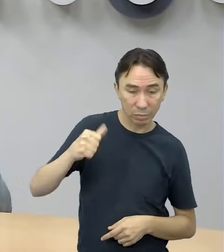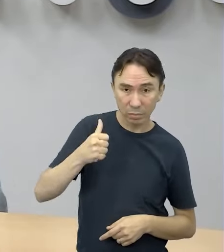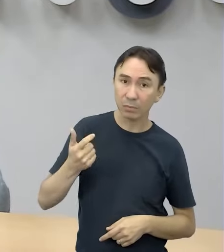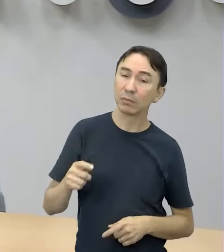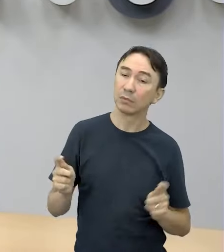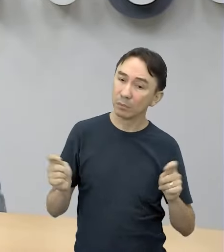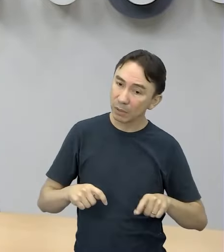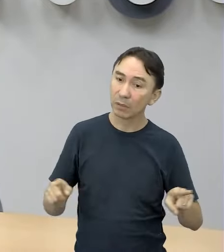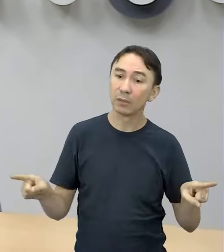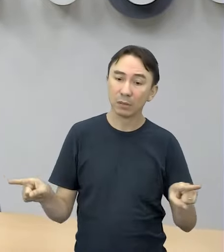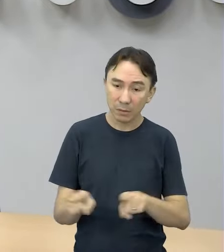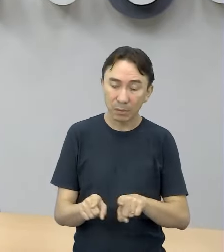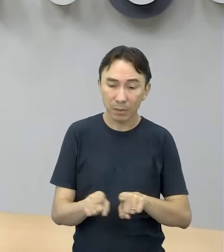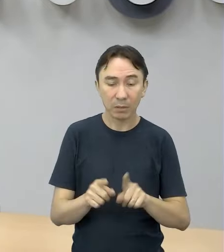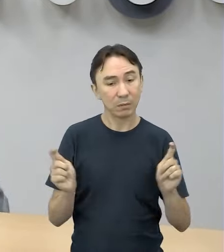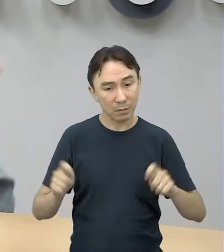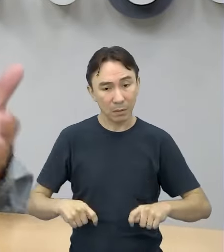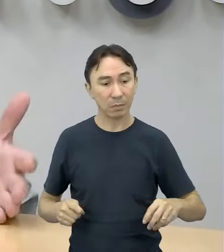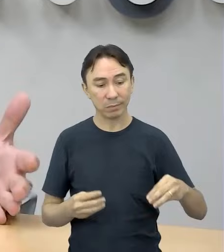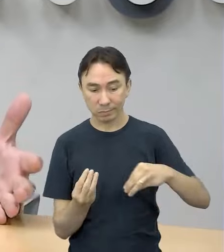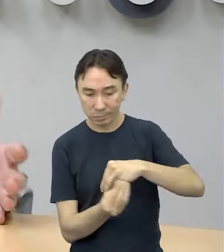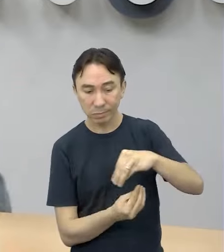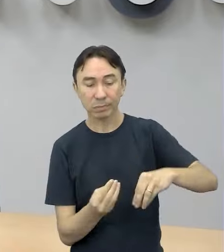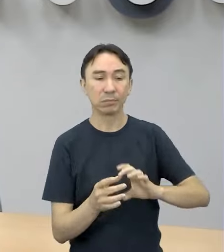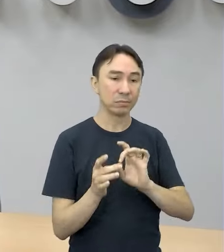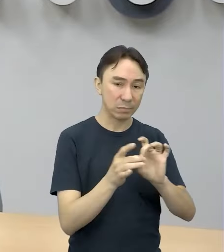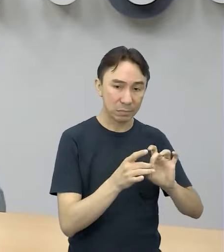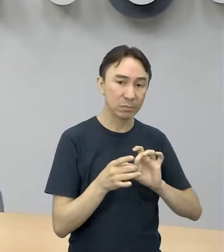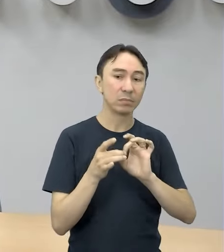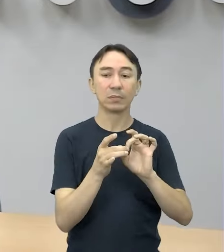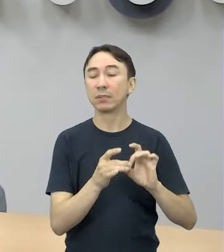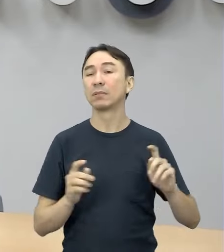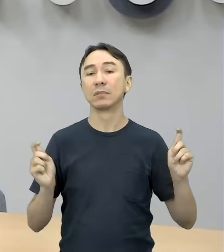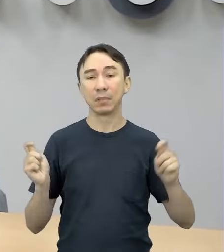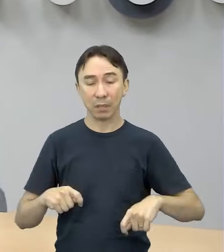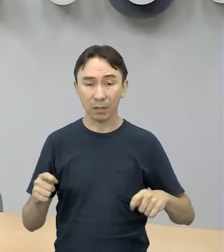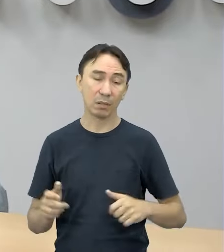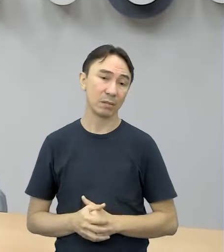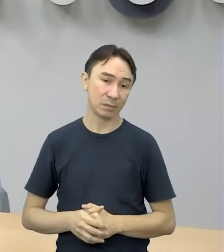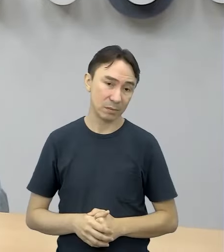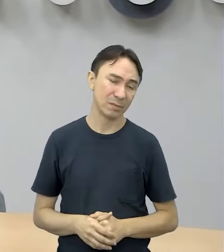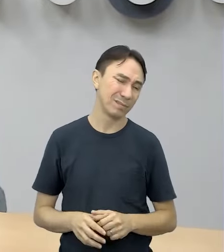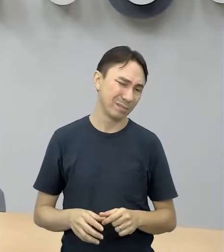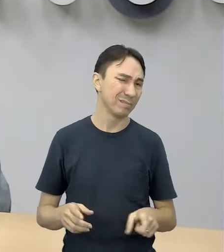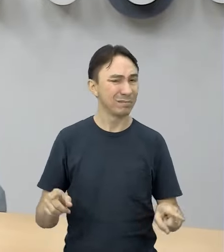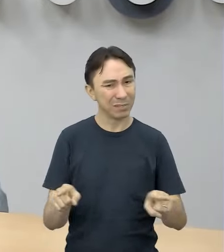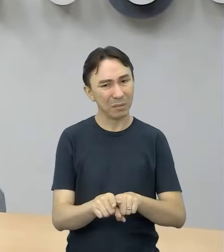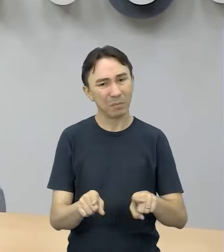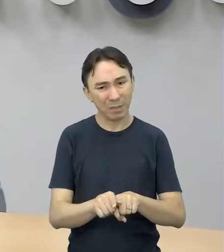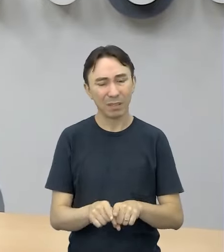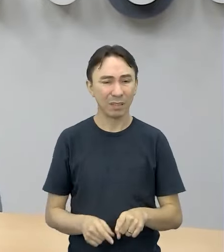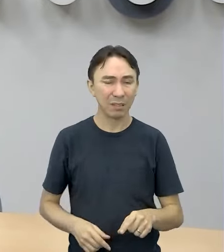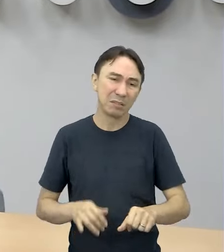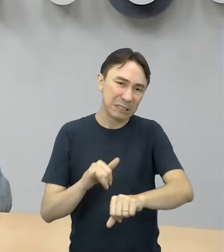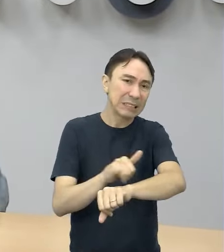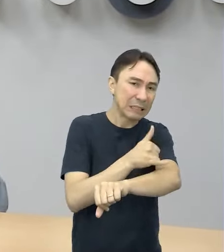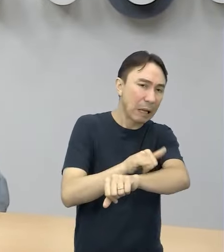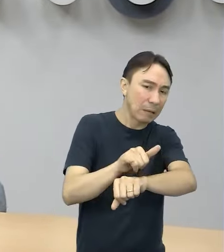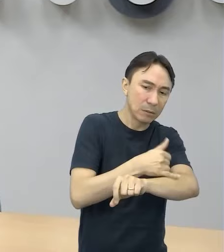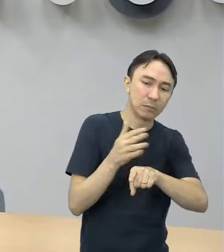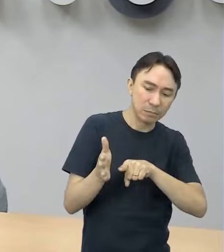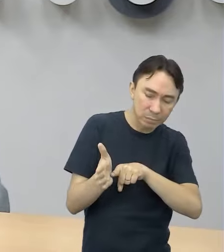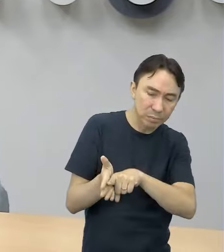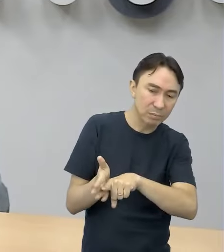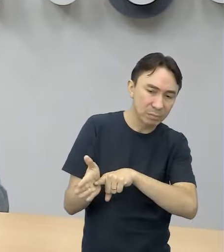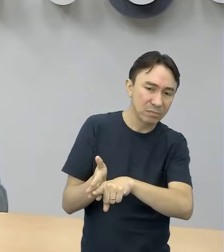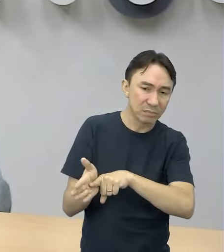integração e como eu já tinha falado anteriormente, que a gente tinha comentado, os próprios procedimentos de pesquisa ou estratégias de pesquisa podem servir